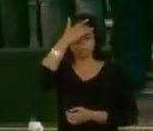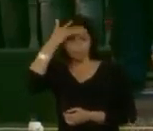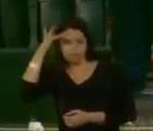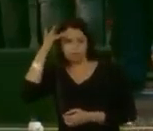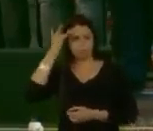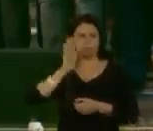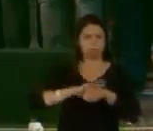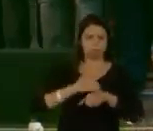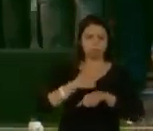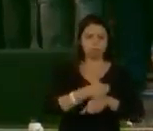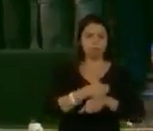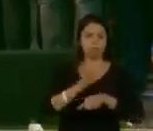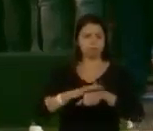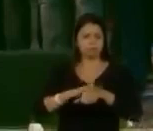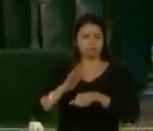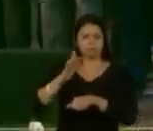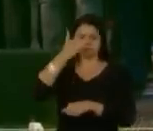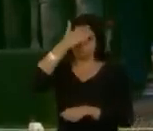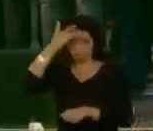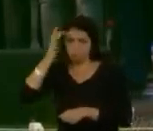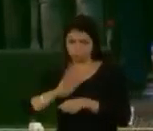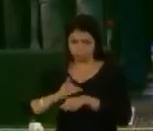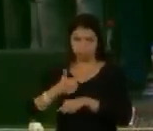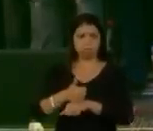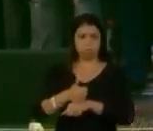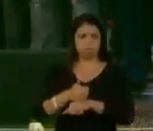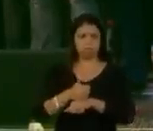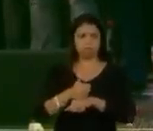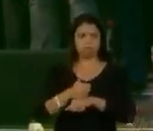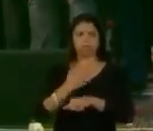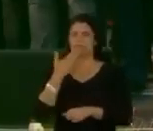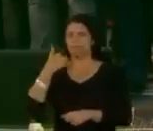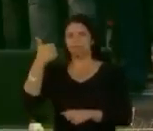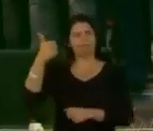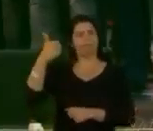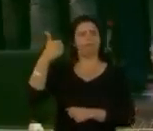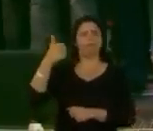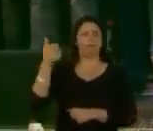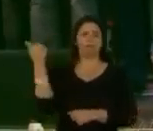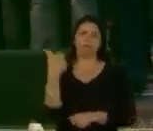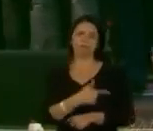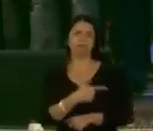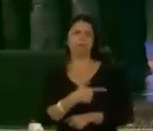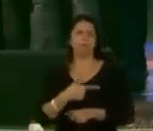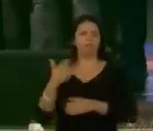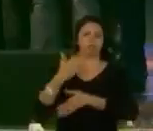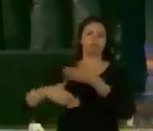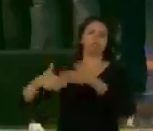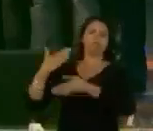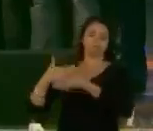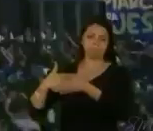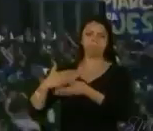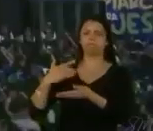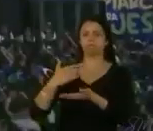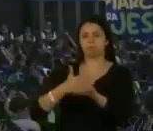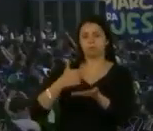a quem vier me suceder bem melhor do que aquele que peguei no início de